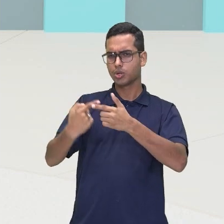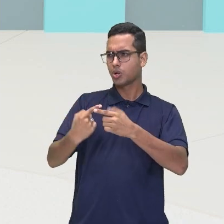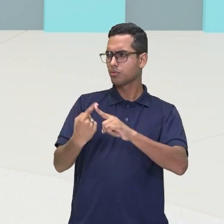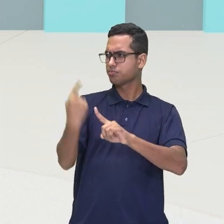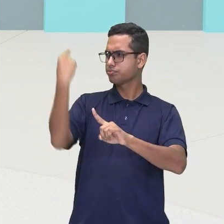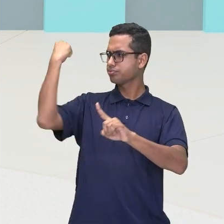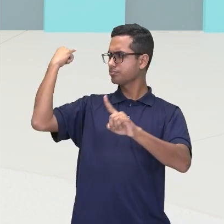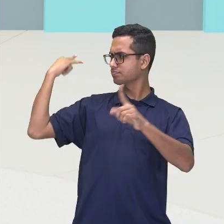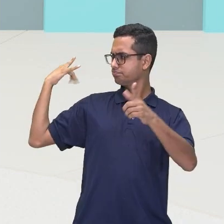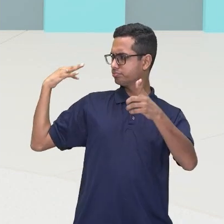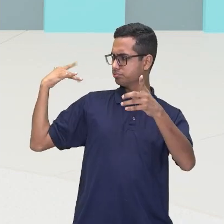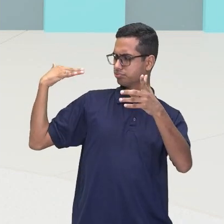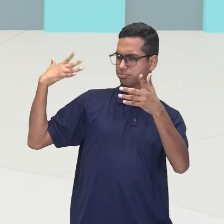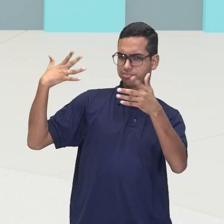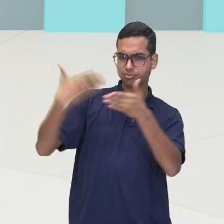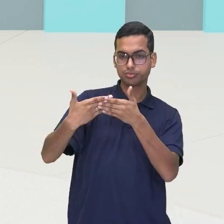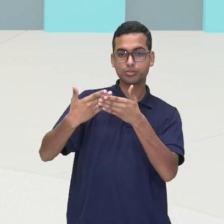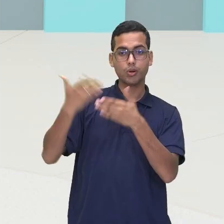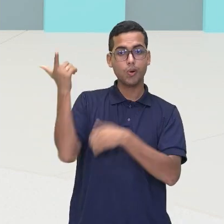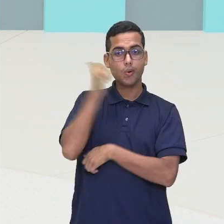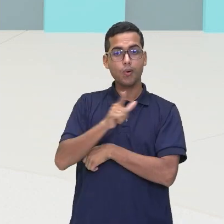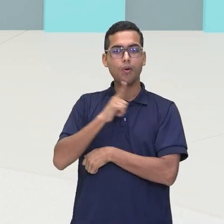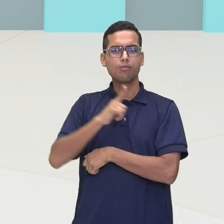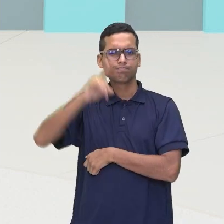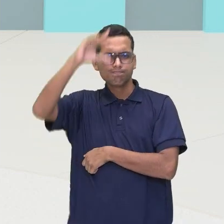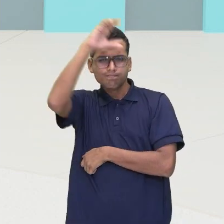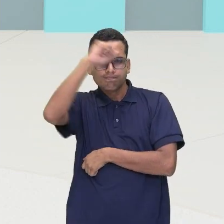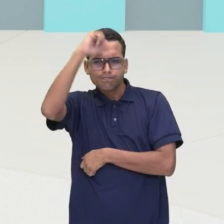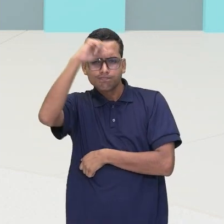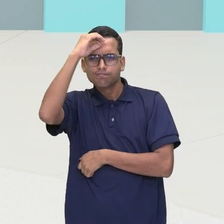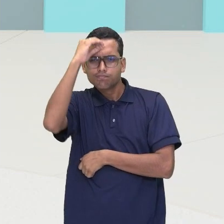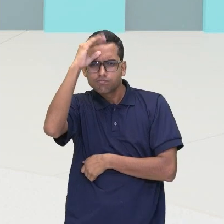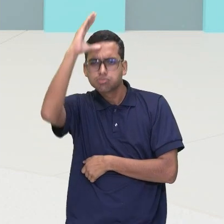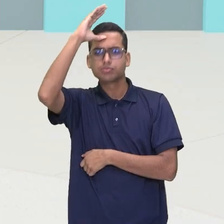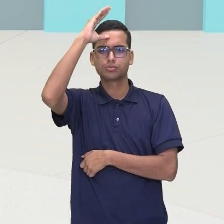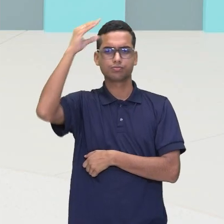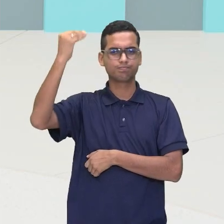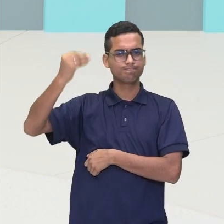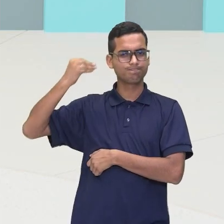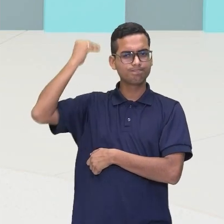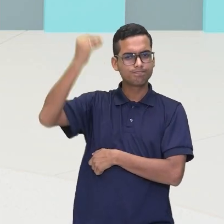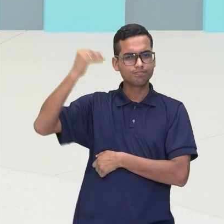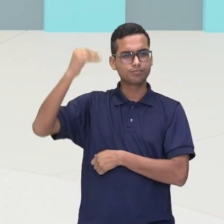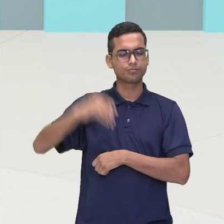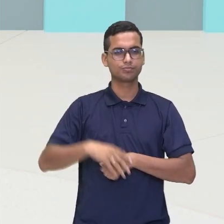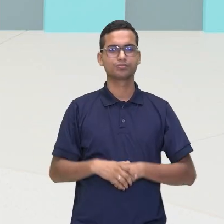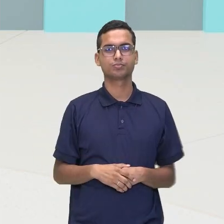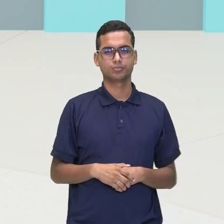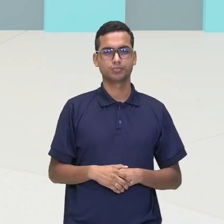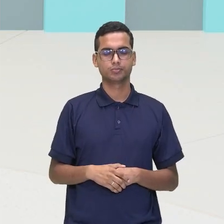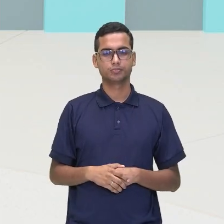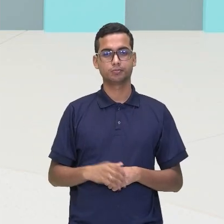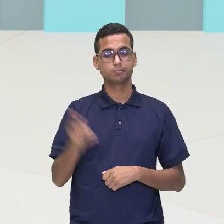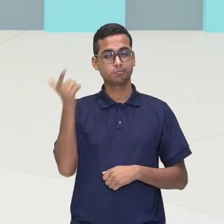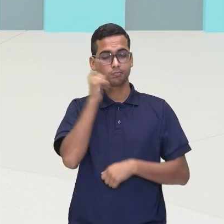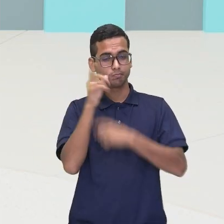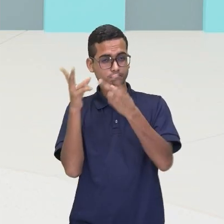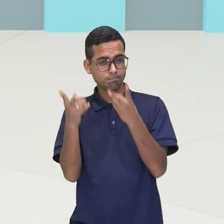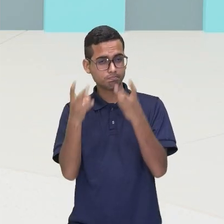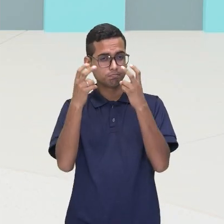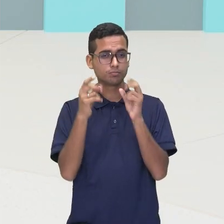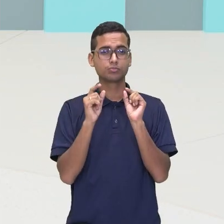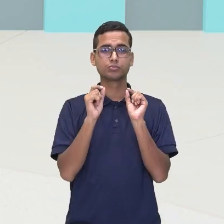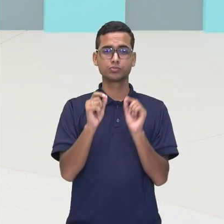Então, vem comigo primeiro entender isso ao longo da história. Olha só, a gente consegue perceber que